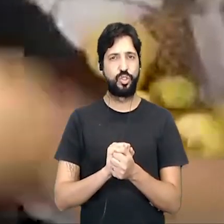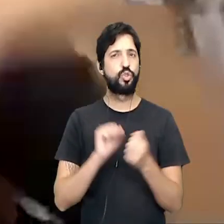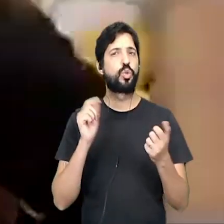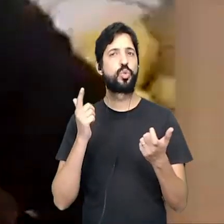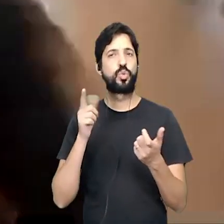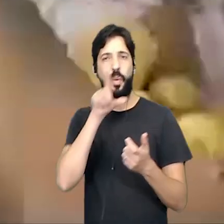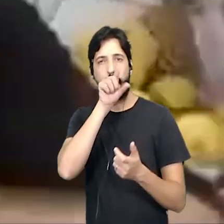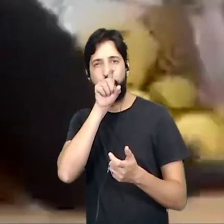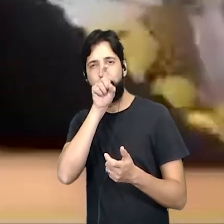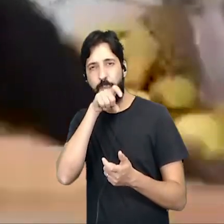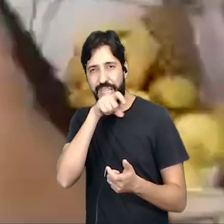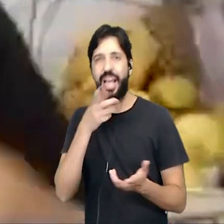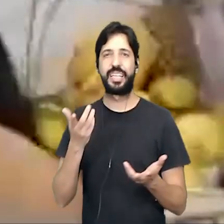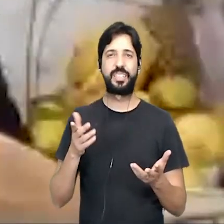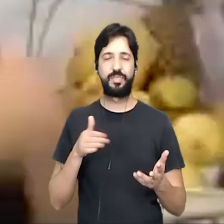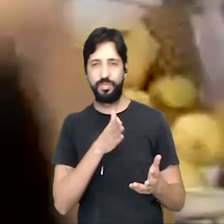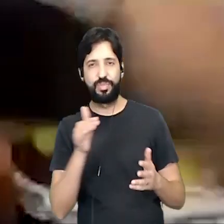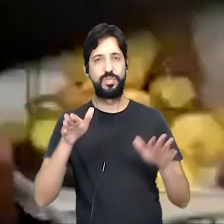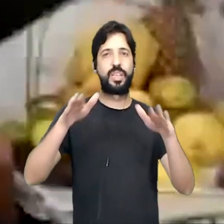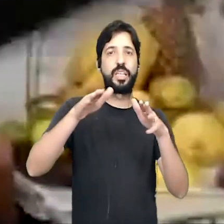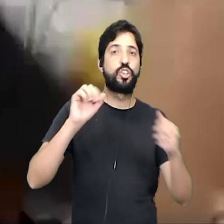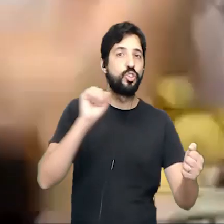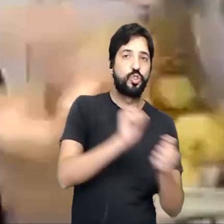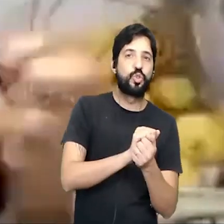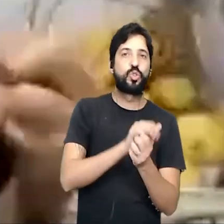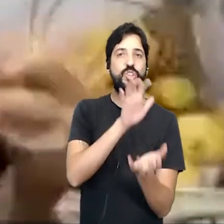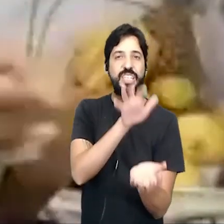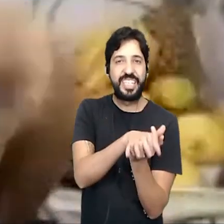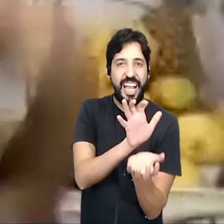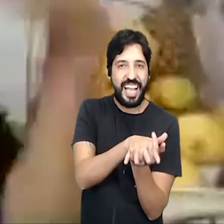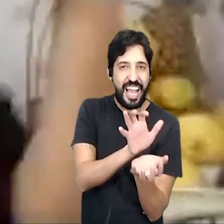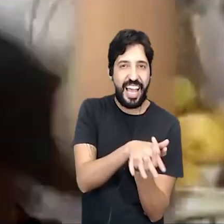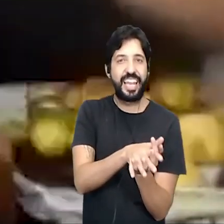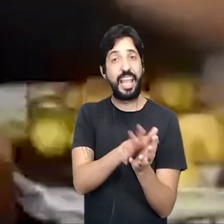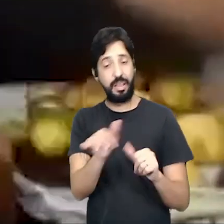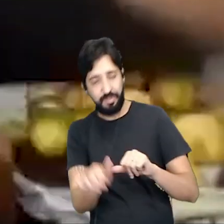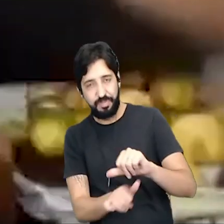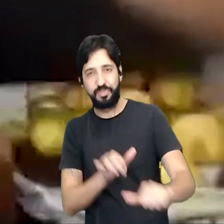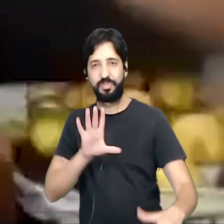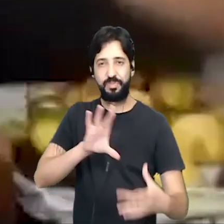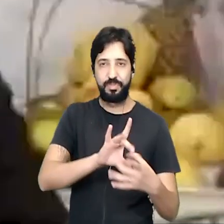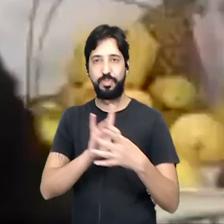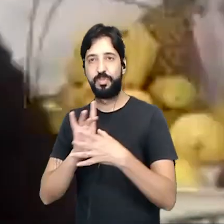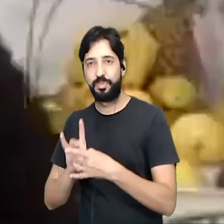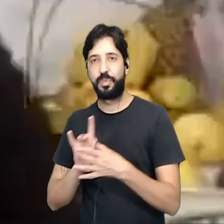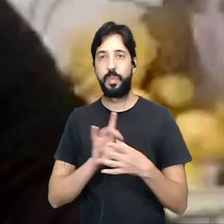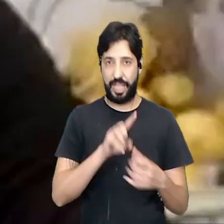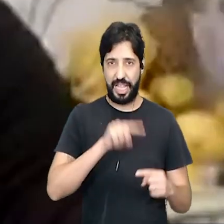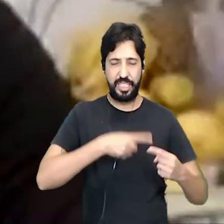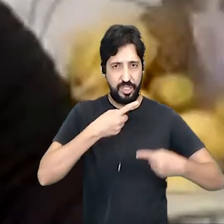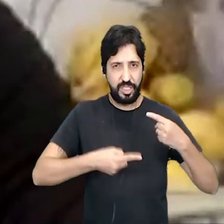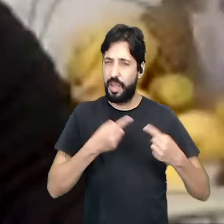junto com, sei lá, com a arara que vai para a água, que entra na mora com jacaré e isso vai se transformando, quer